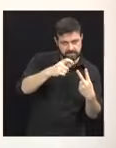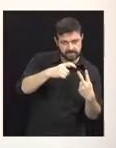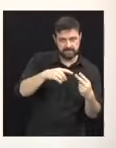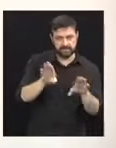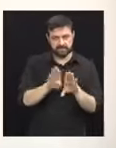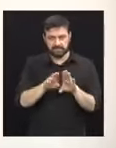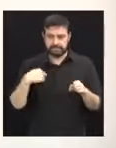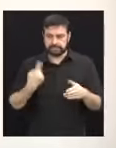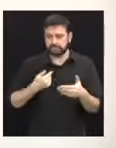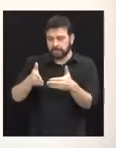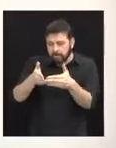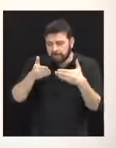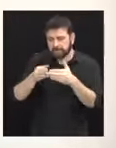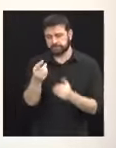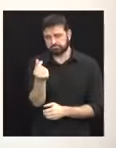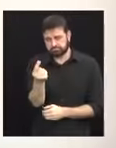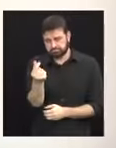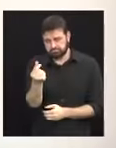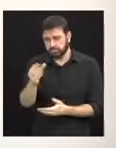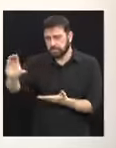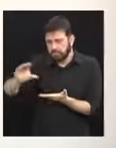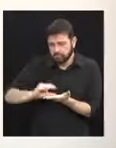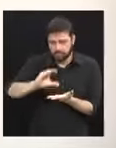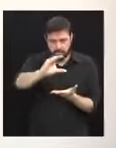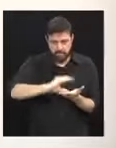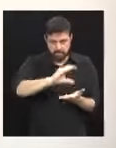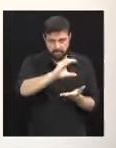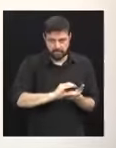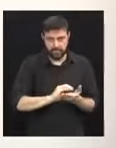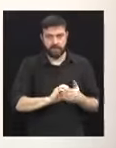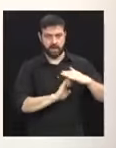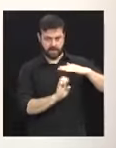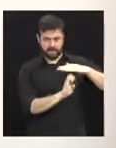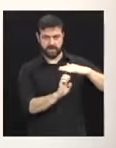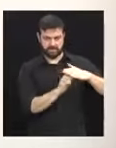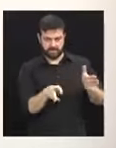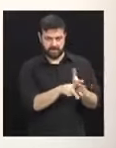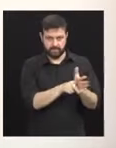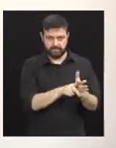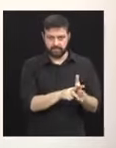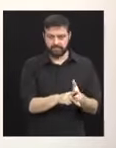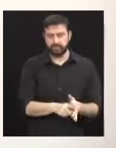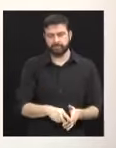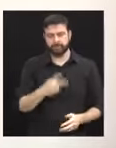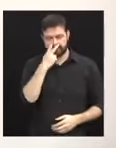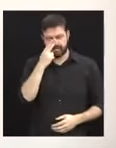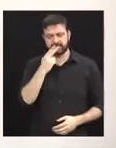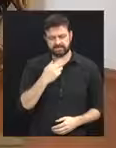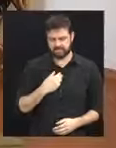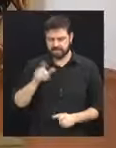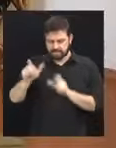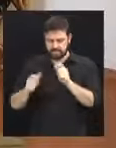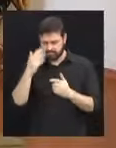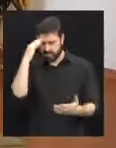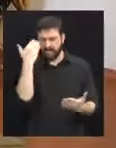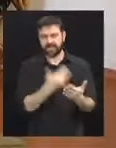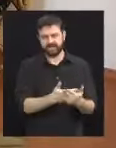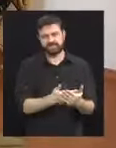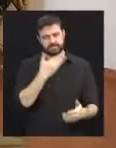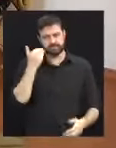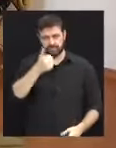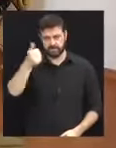você pedir, angariar recursos também, sendo pessoa jurídica, parece que você passa uma confiabilidade maior para a população. Você disse que o